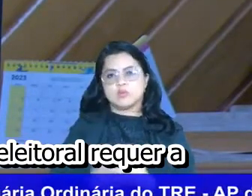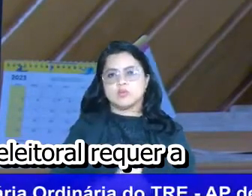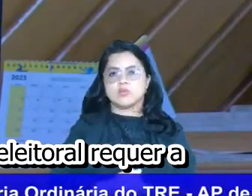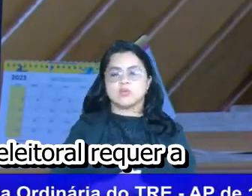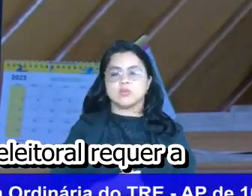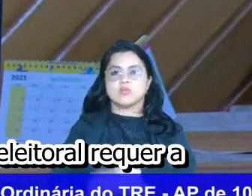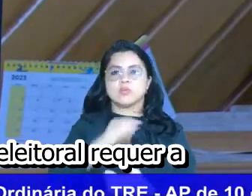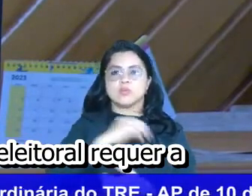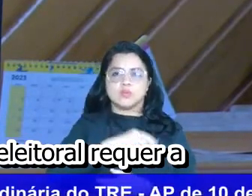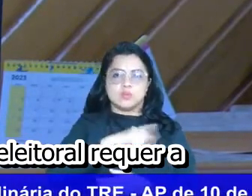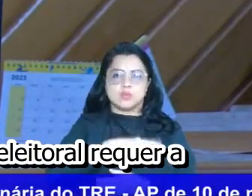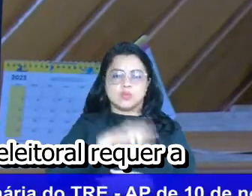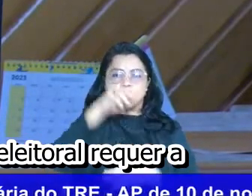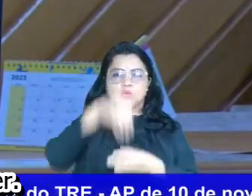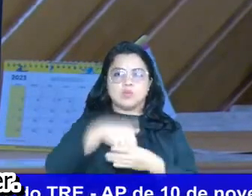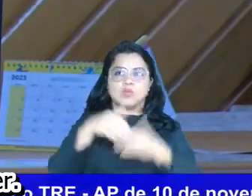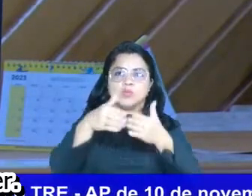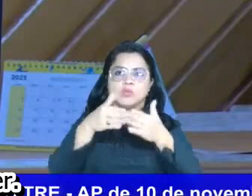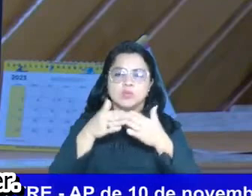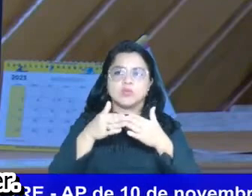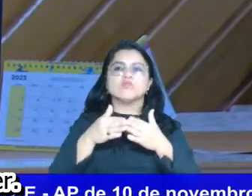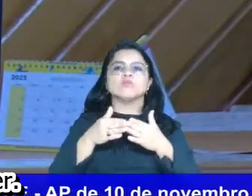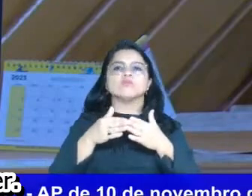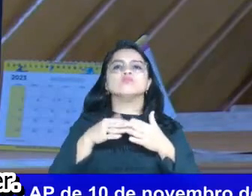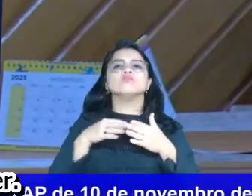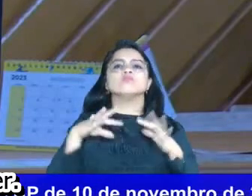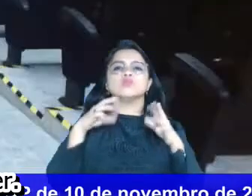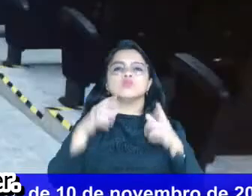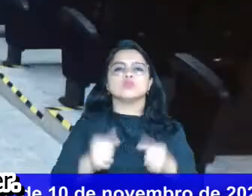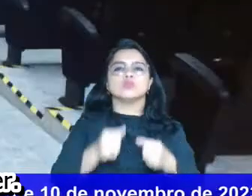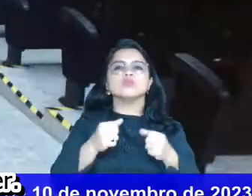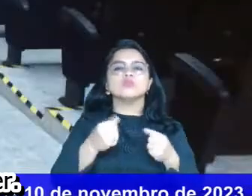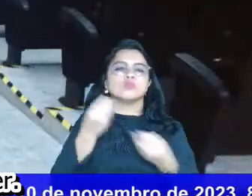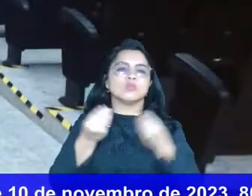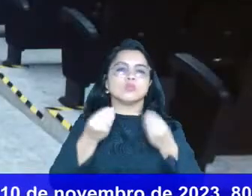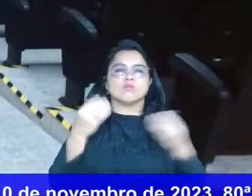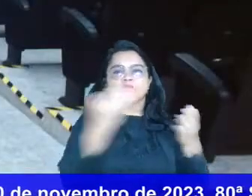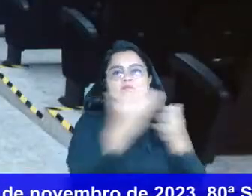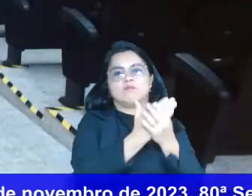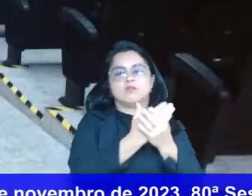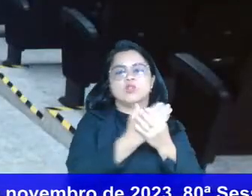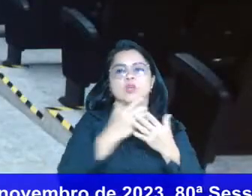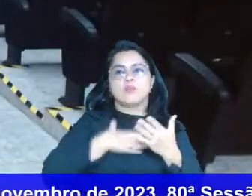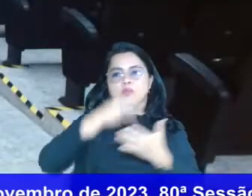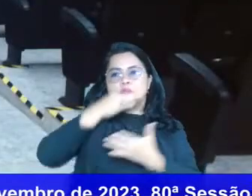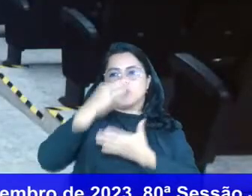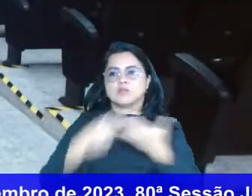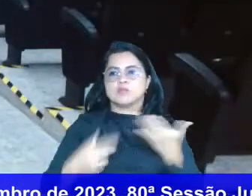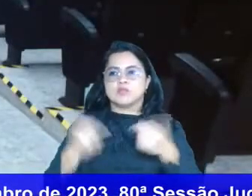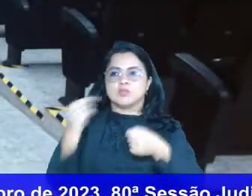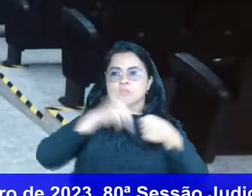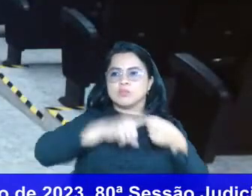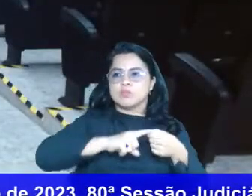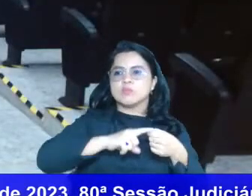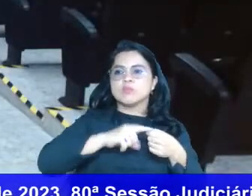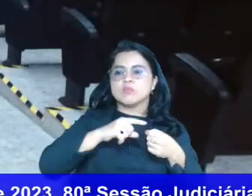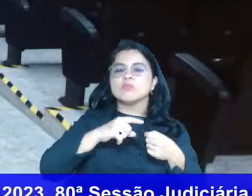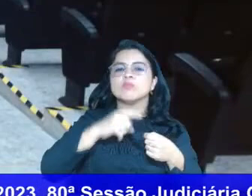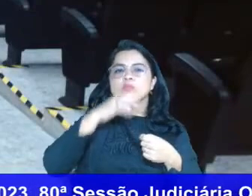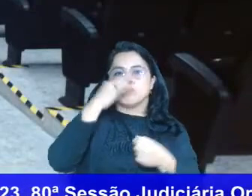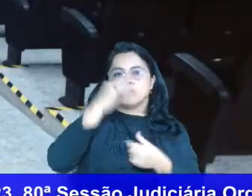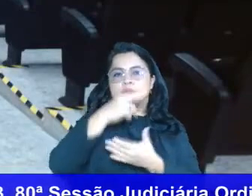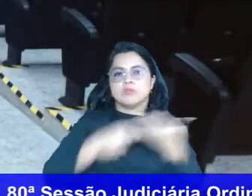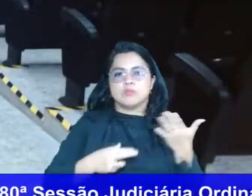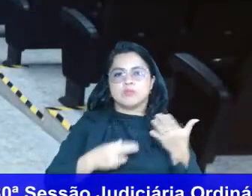o Ministério Público Eleitoral requer a procedência de ambas as ações. É o parecer. Devolvo a palavra ao